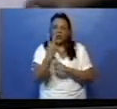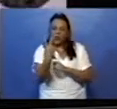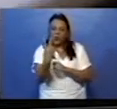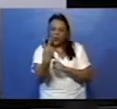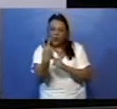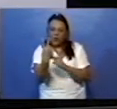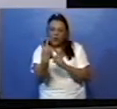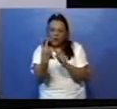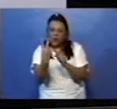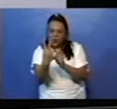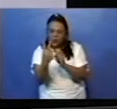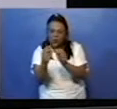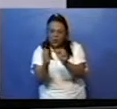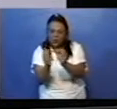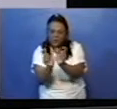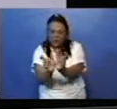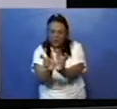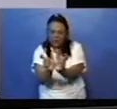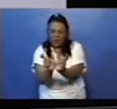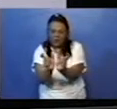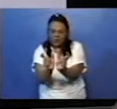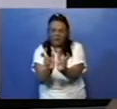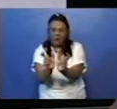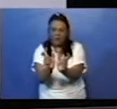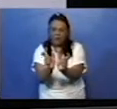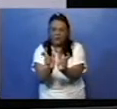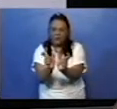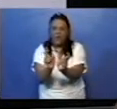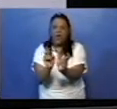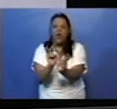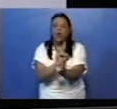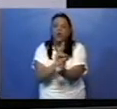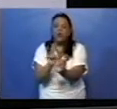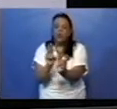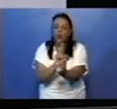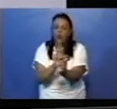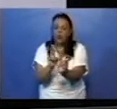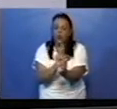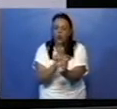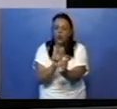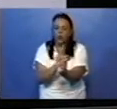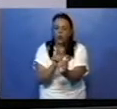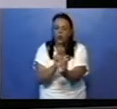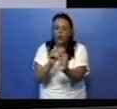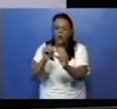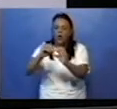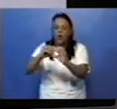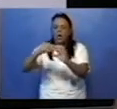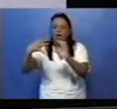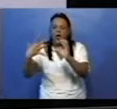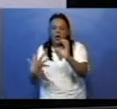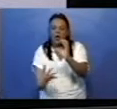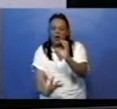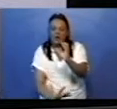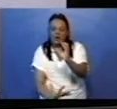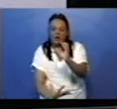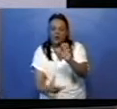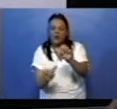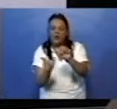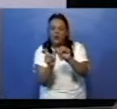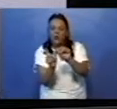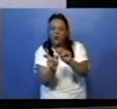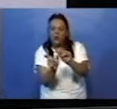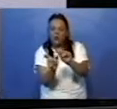né? Um grupinho de palavras que a gente chama também, né, de característica do